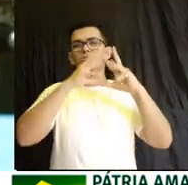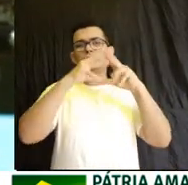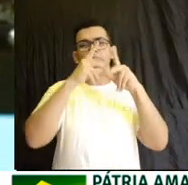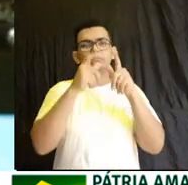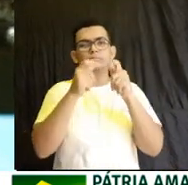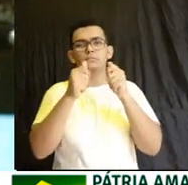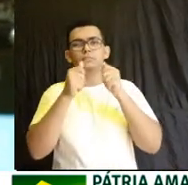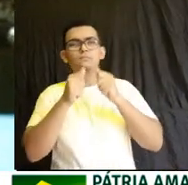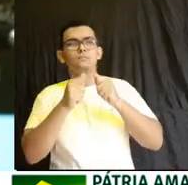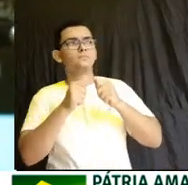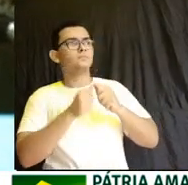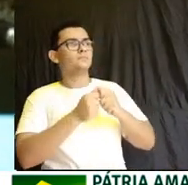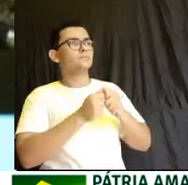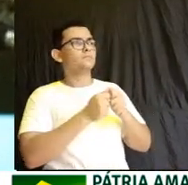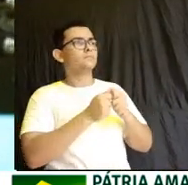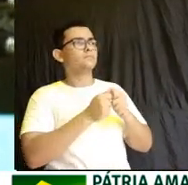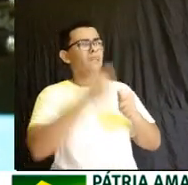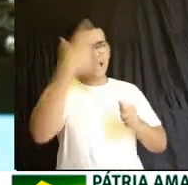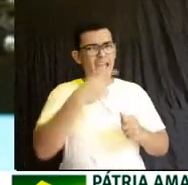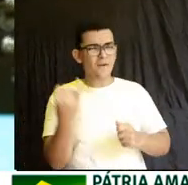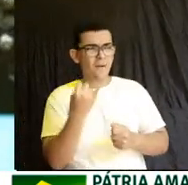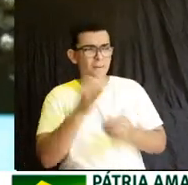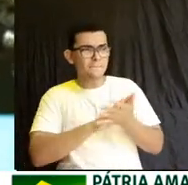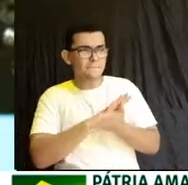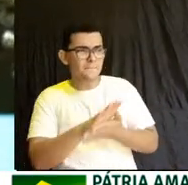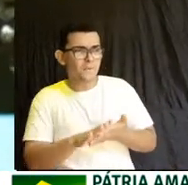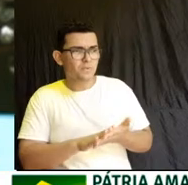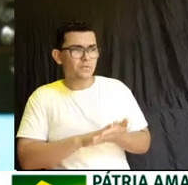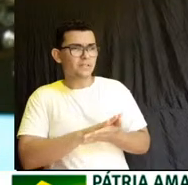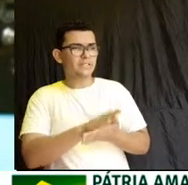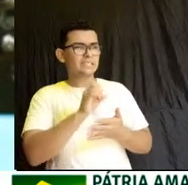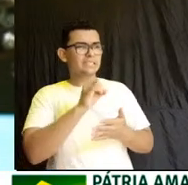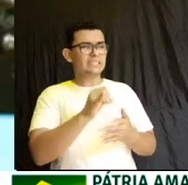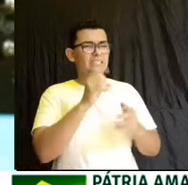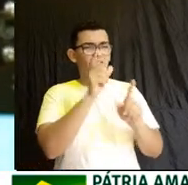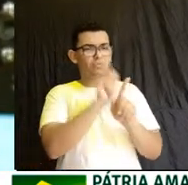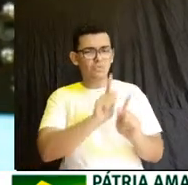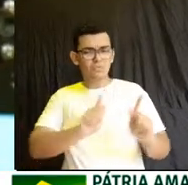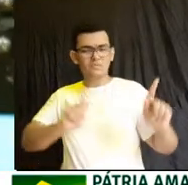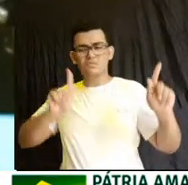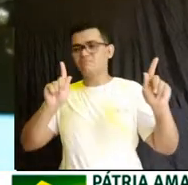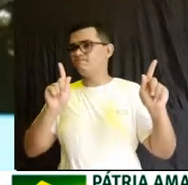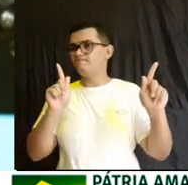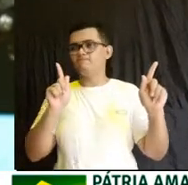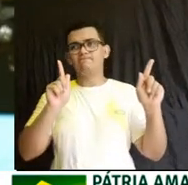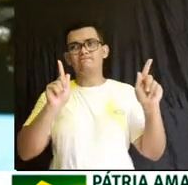Eu não me importo. Nós não somos bem assim.